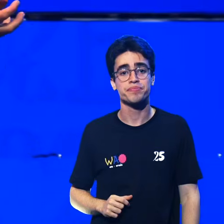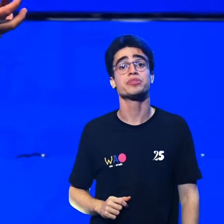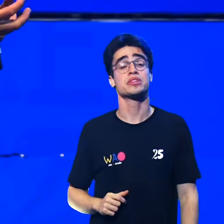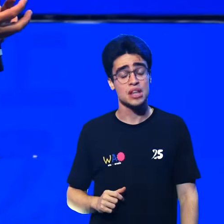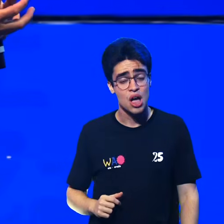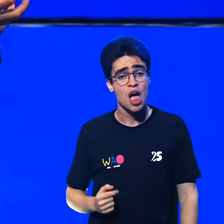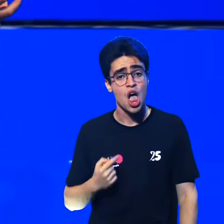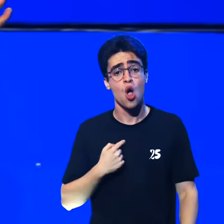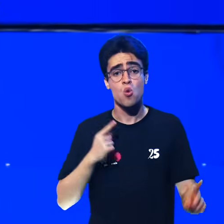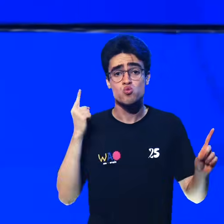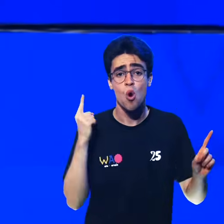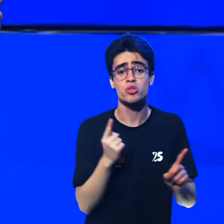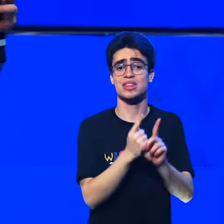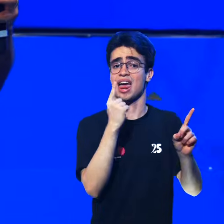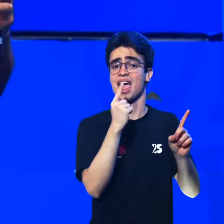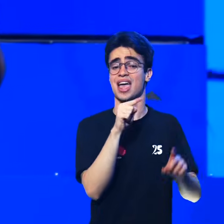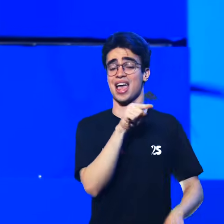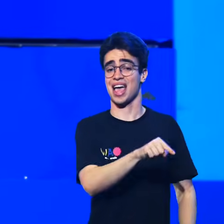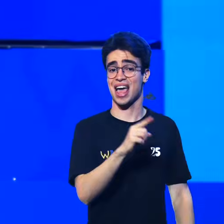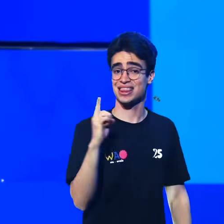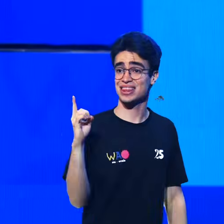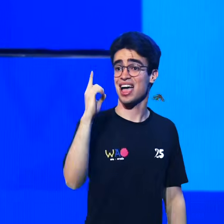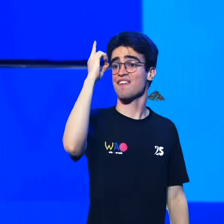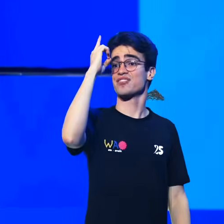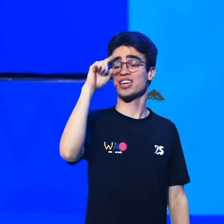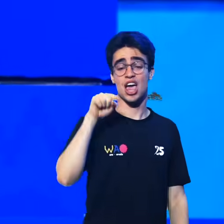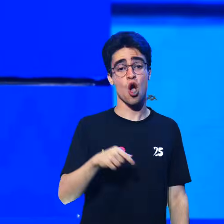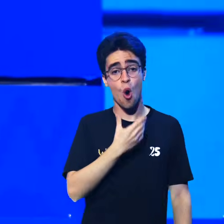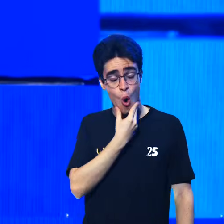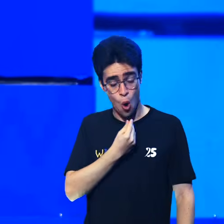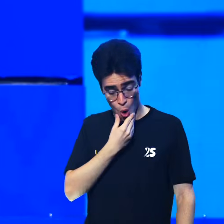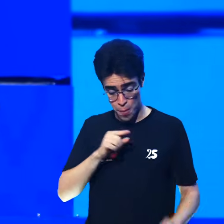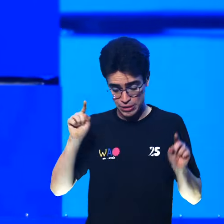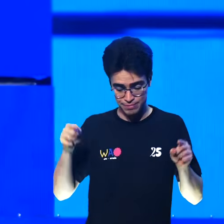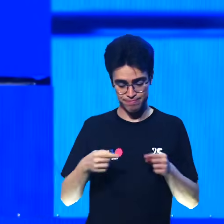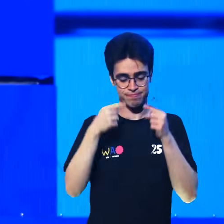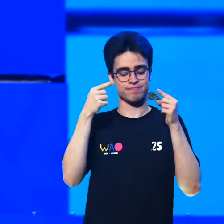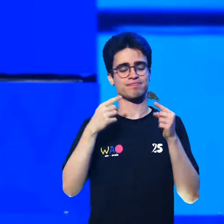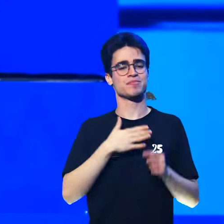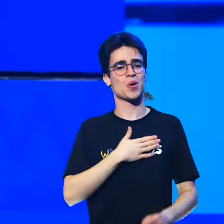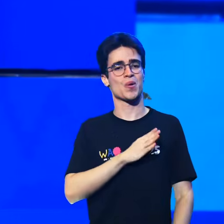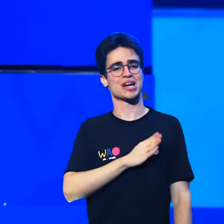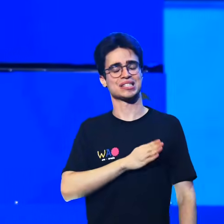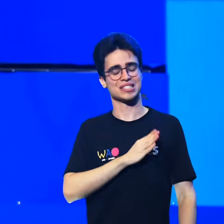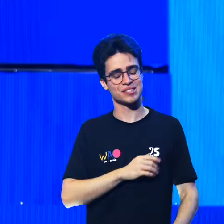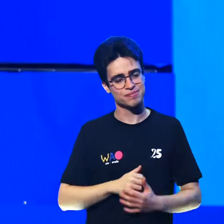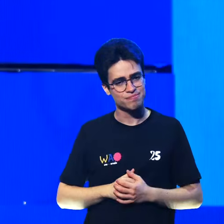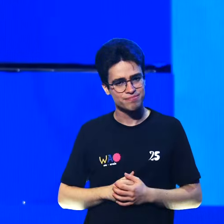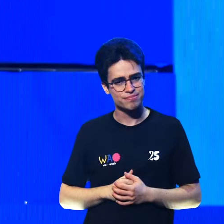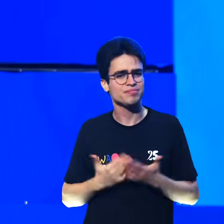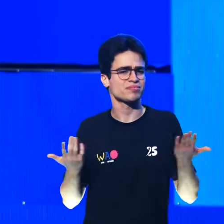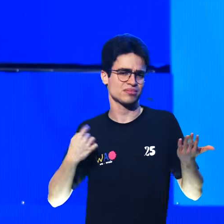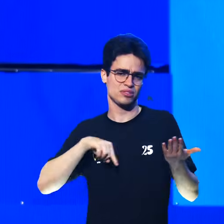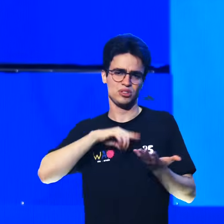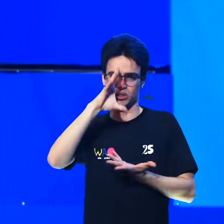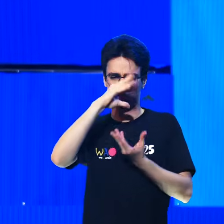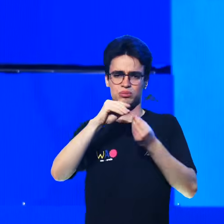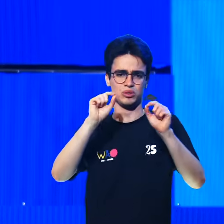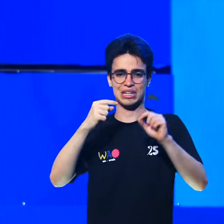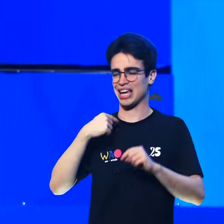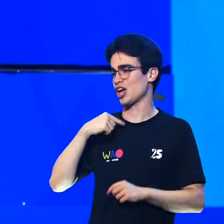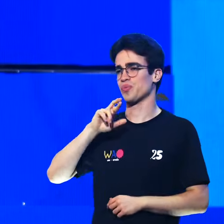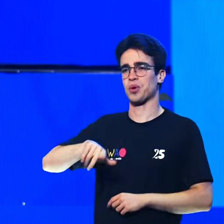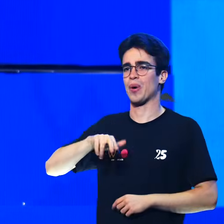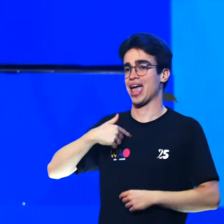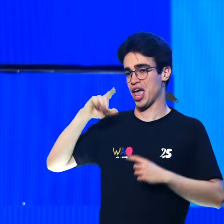encontrei Davi, o homem segundo o meu coração. Na verdade, nós entendemos que não somos nós que encontramos Deus,